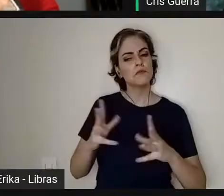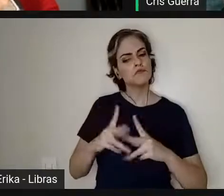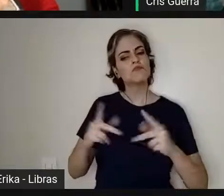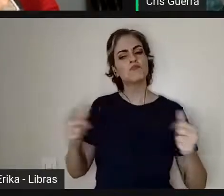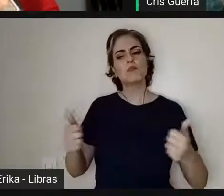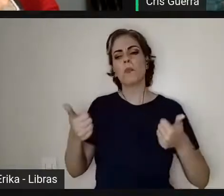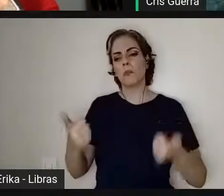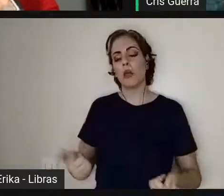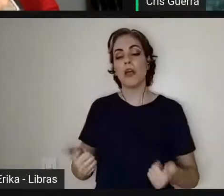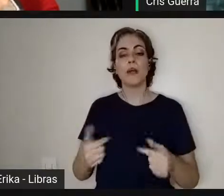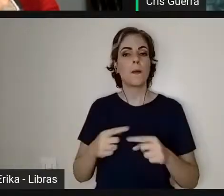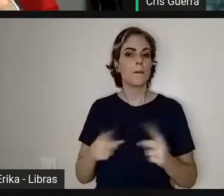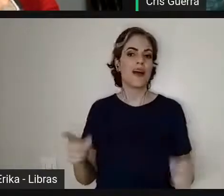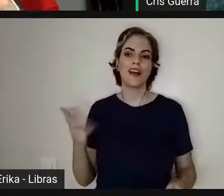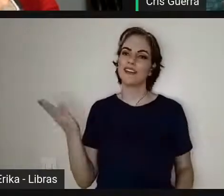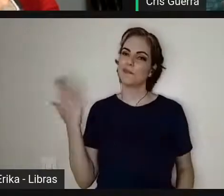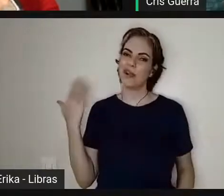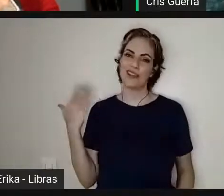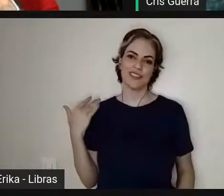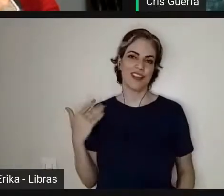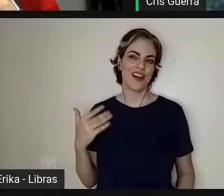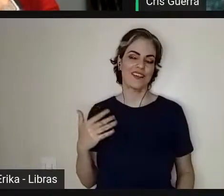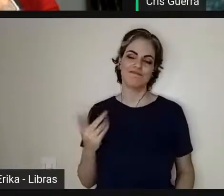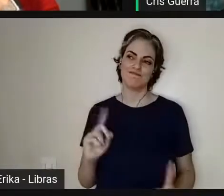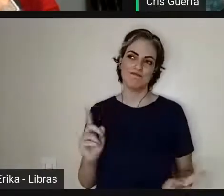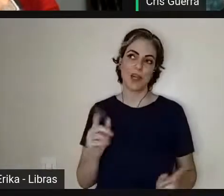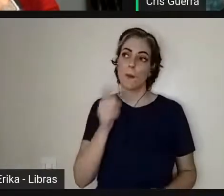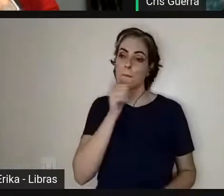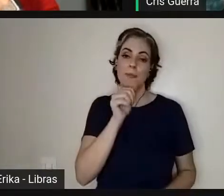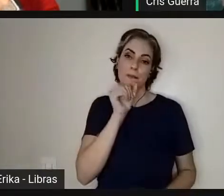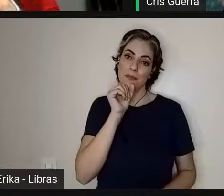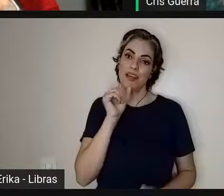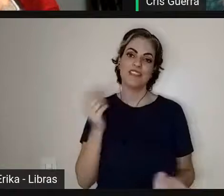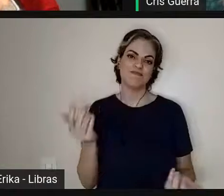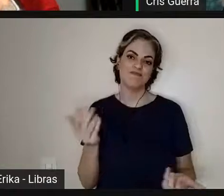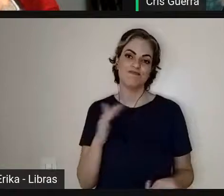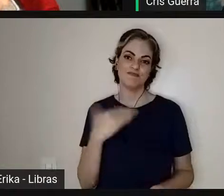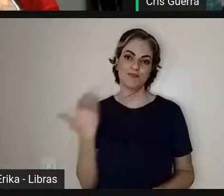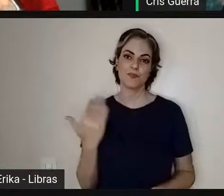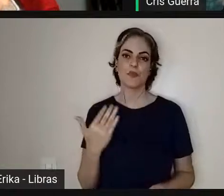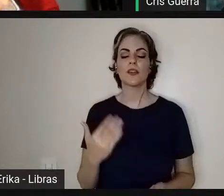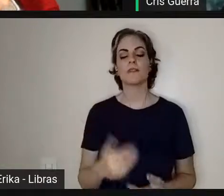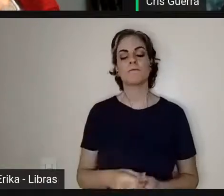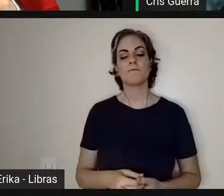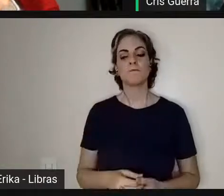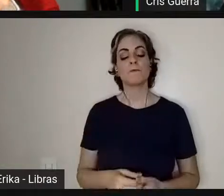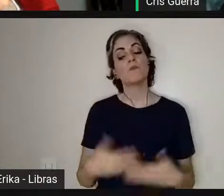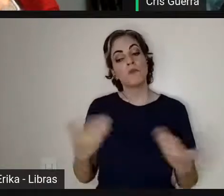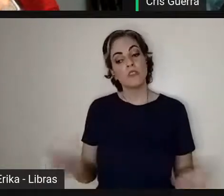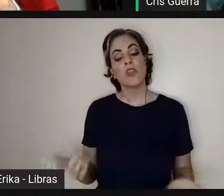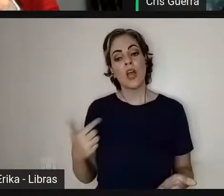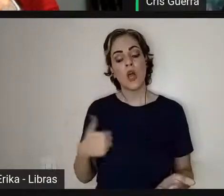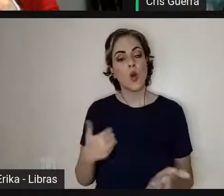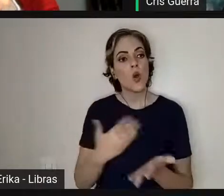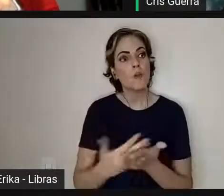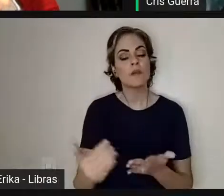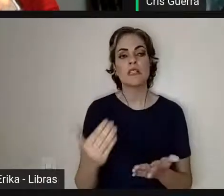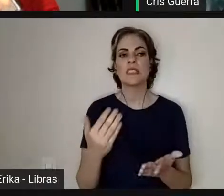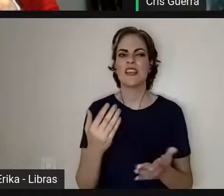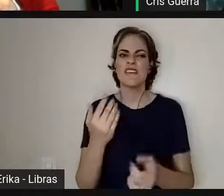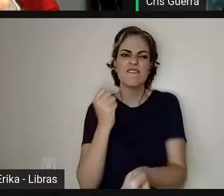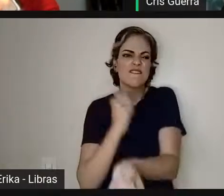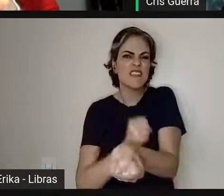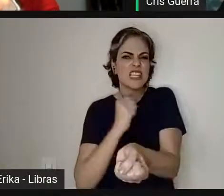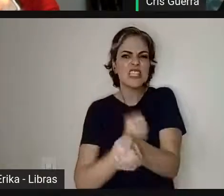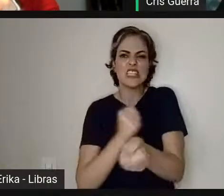da doença, mas não foi o desfecho da mamãe. Então, nesse meio tempo, eu embarquei num consumo compulsivo, mas também, por